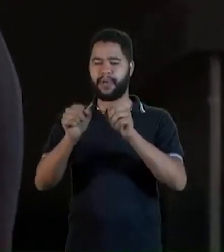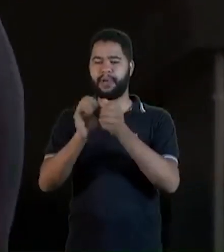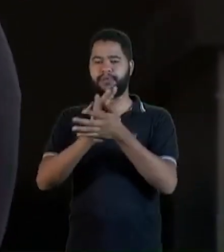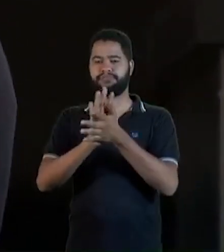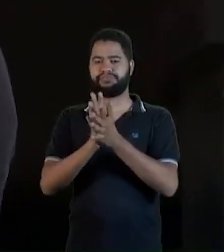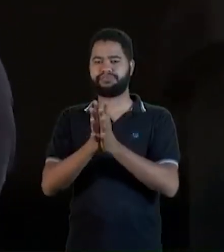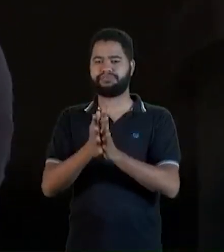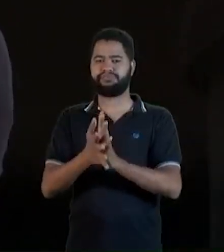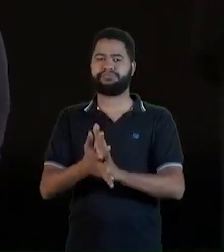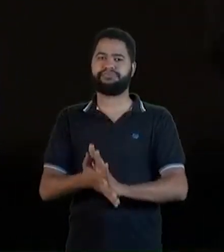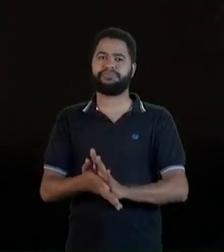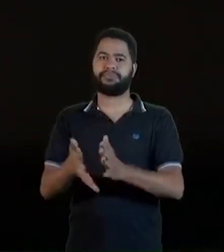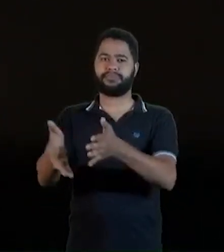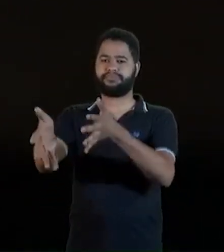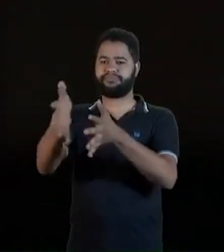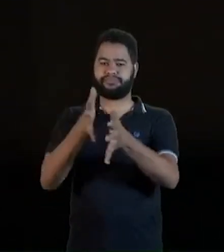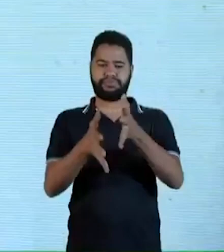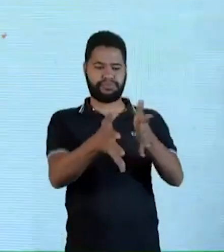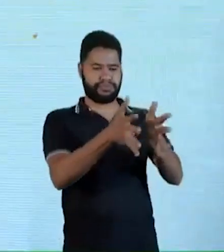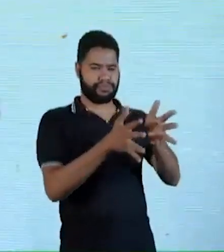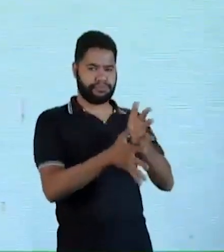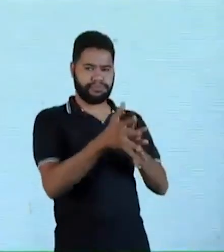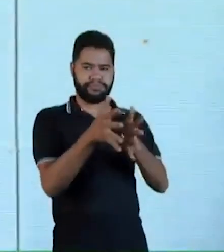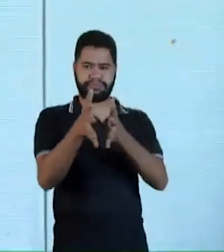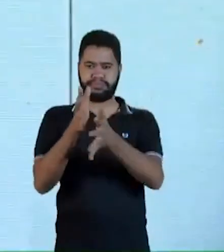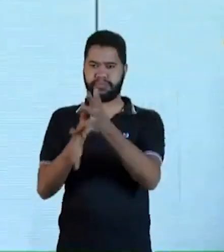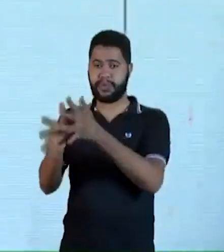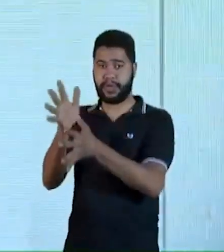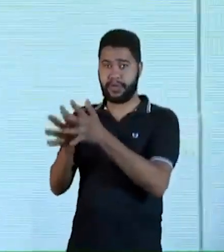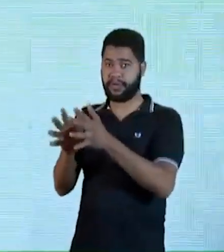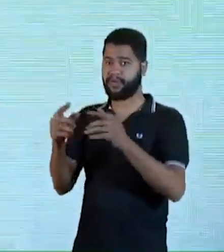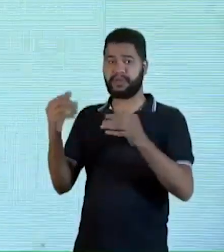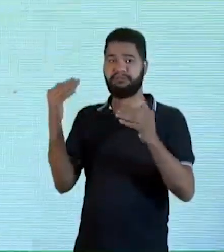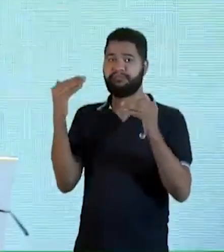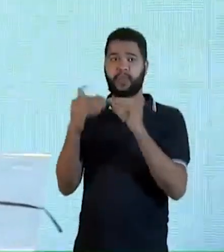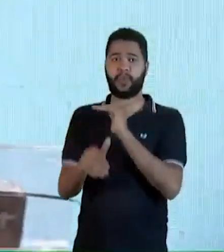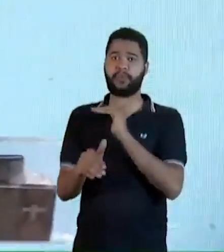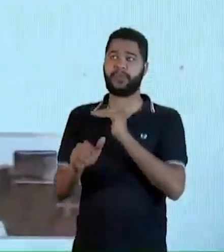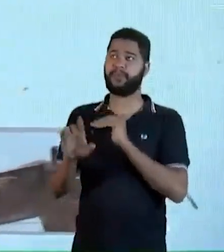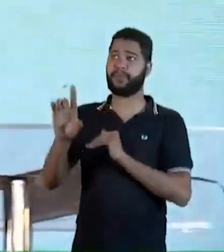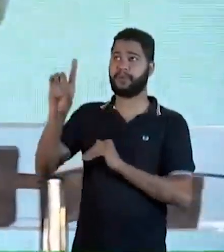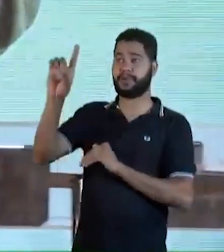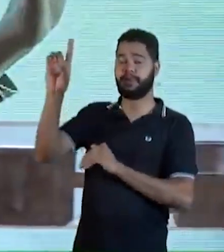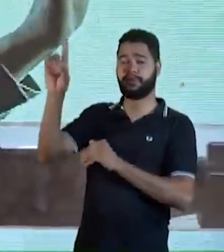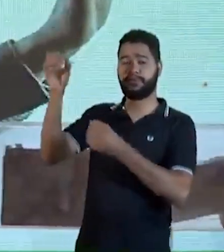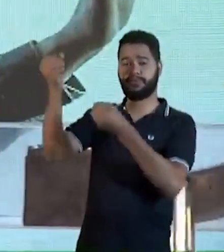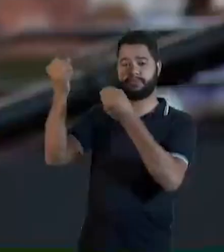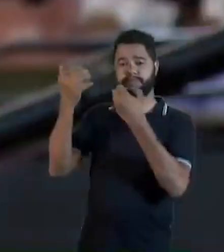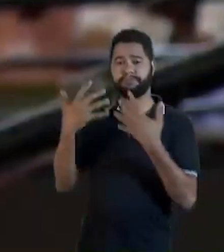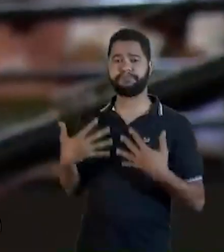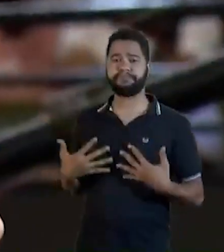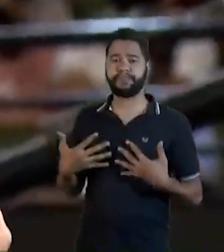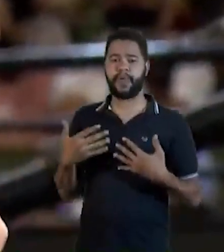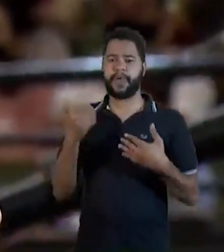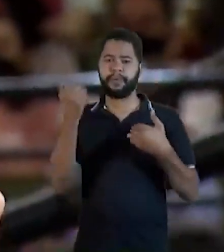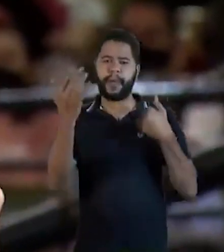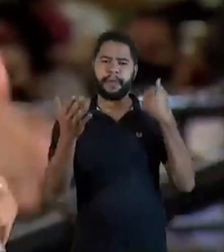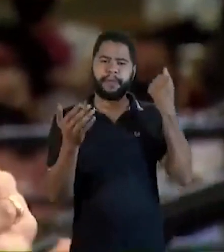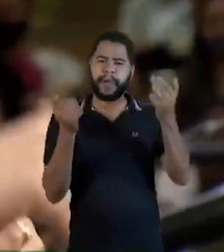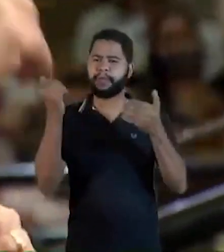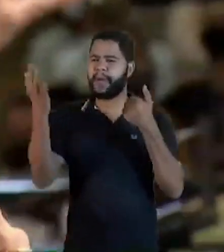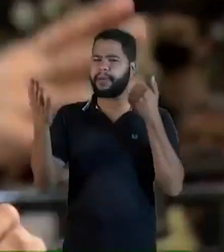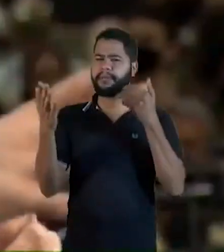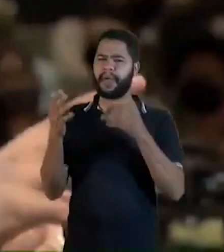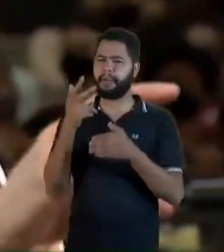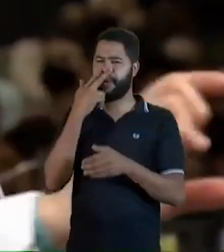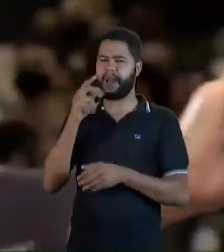contaminada por palavras que não tem a ver com aquilo que Cristo nos escreve o mundo aí fora te rotula